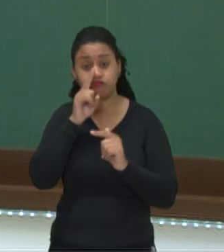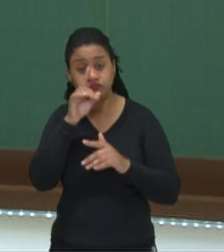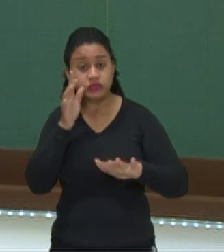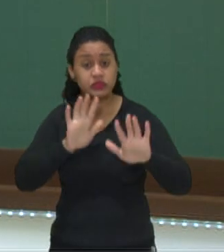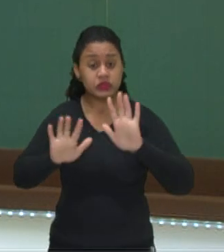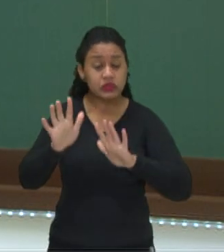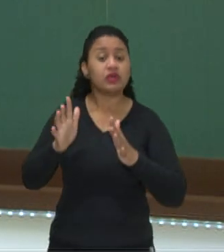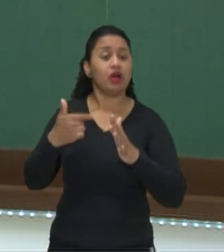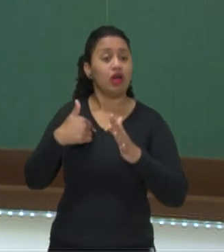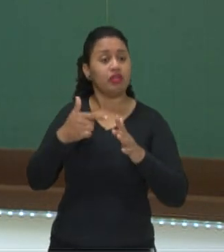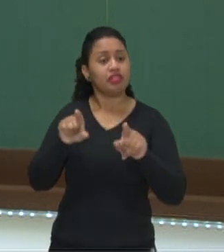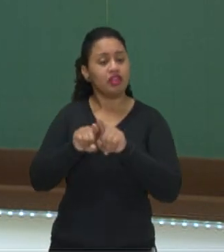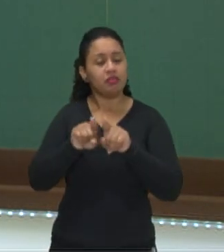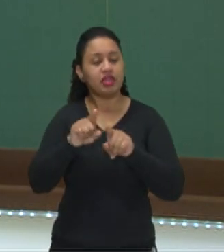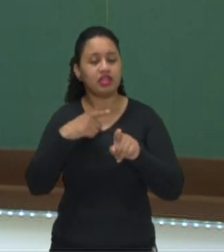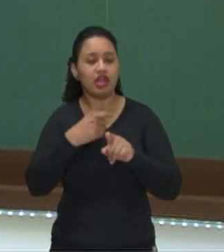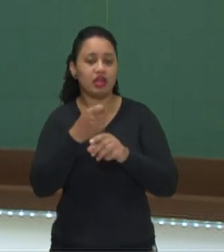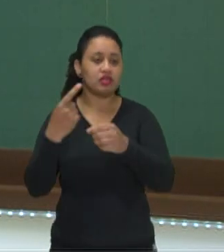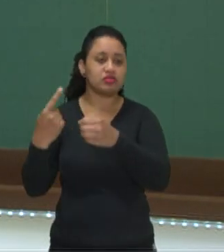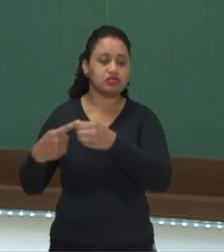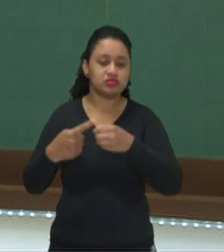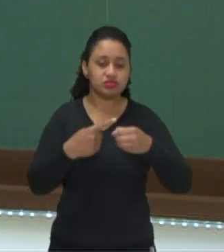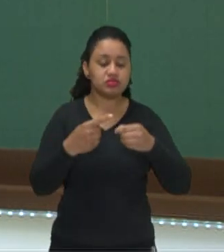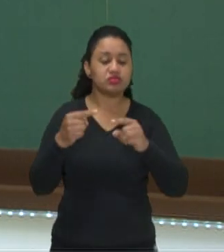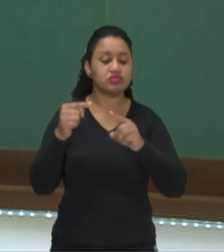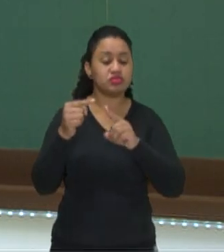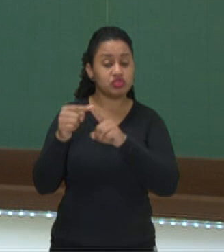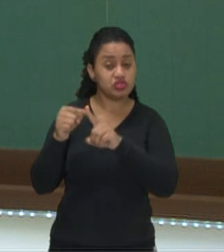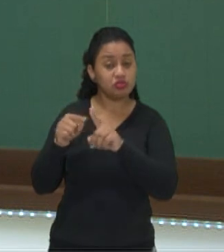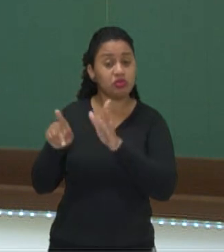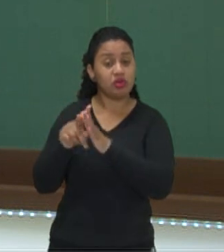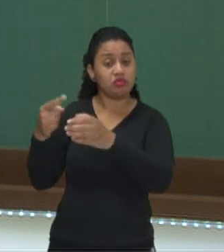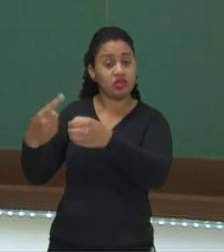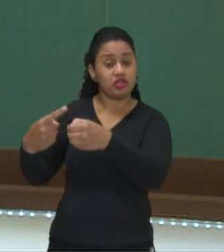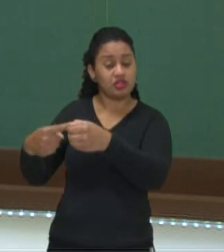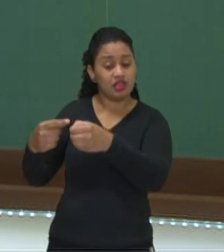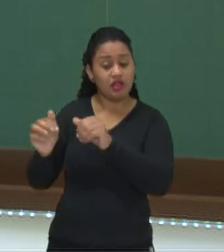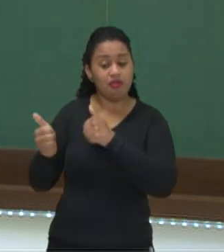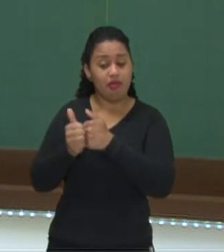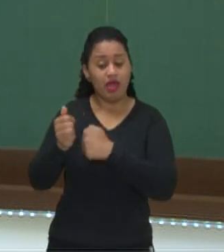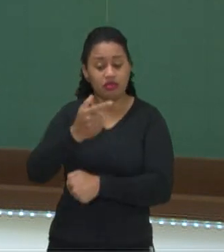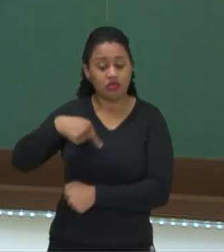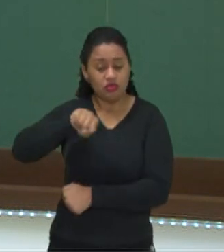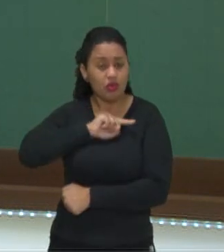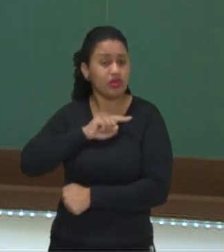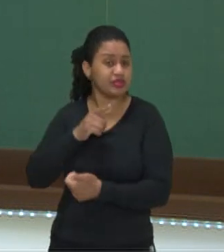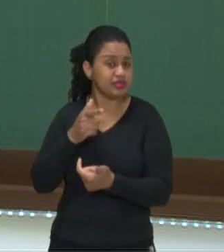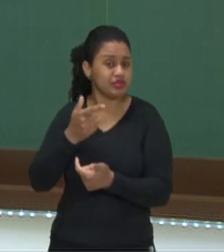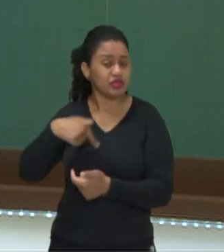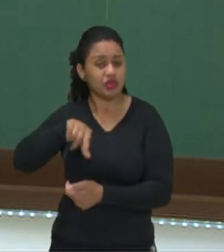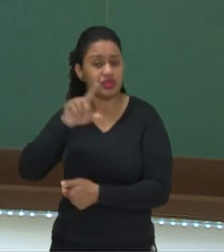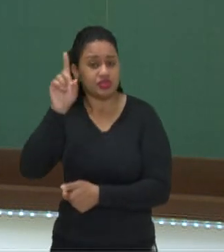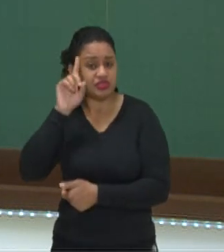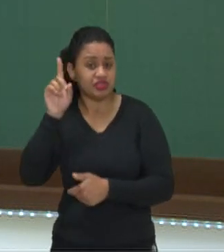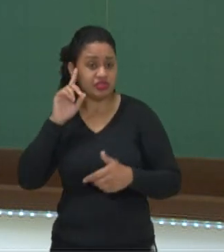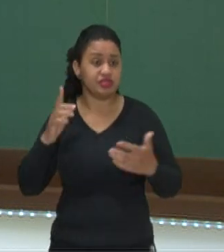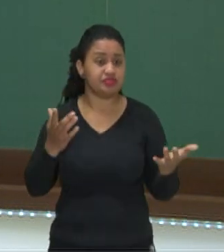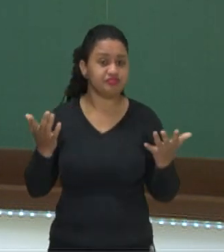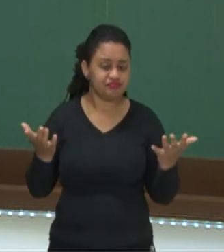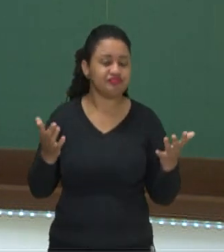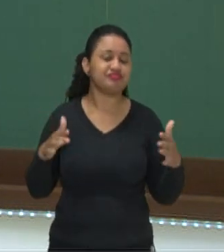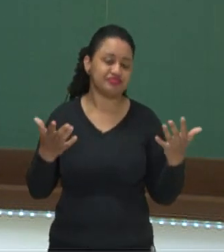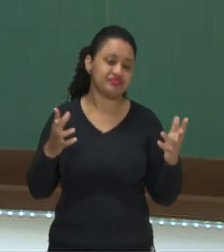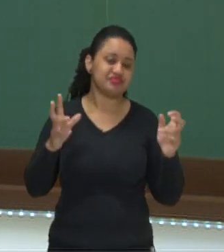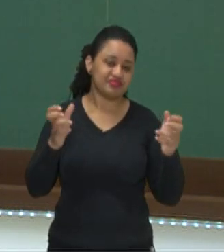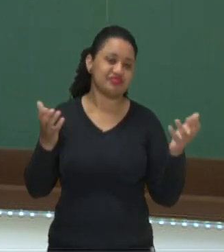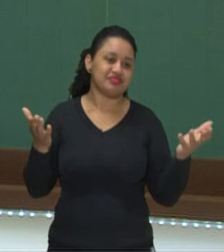observá-las, algumas modalidades, num ambiente mais urbano, mais próximo da nossa realidade, do nosso dia a dia? É sobre isso